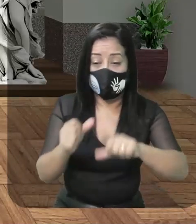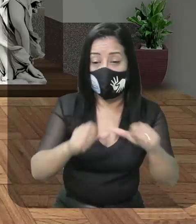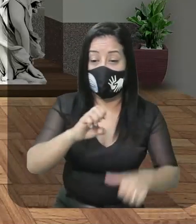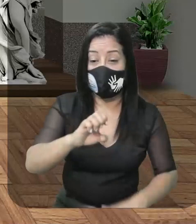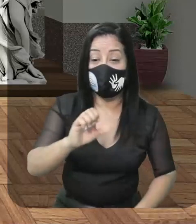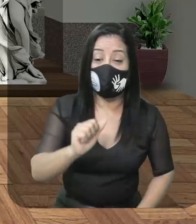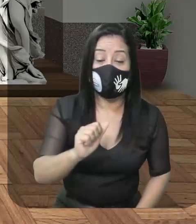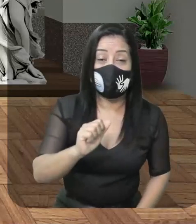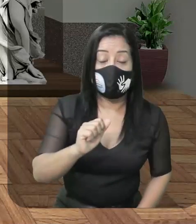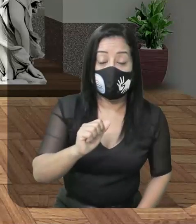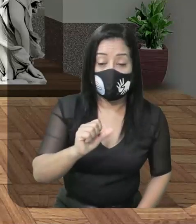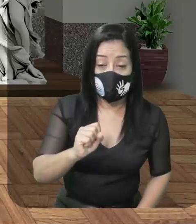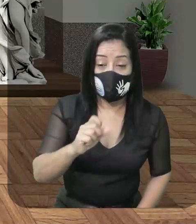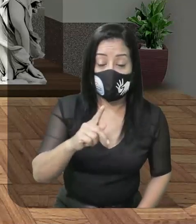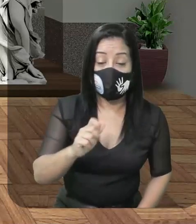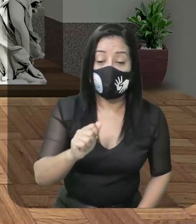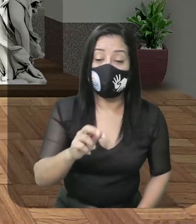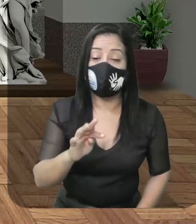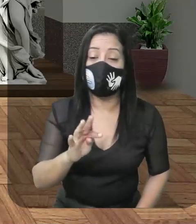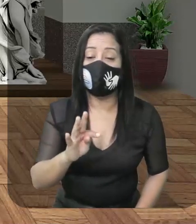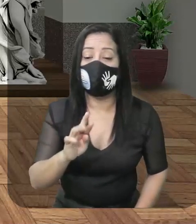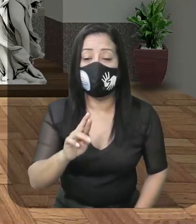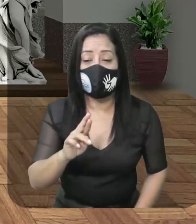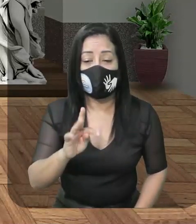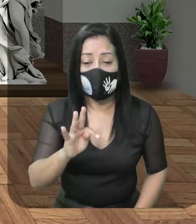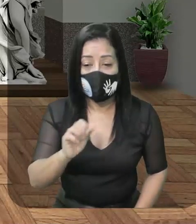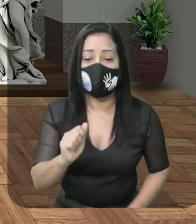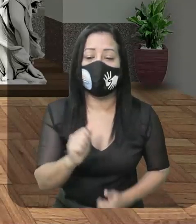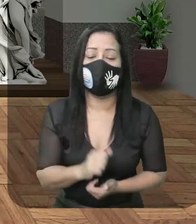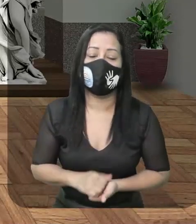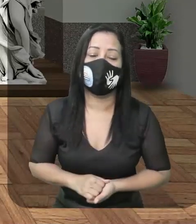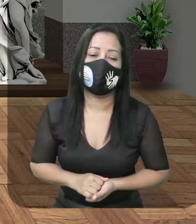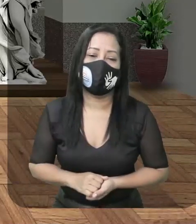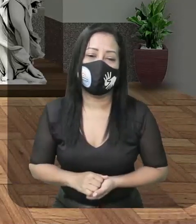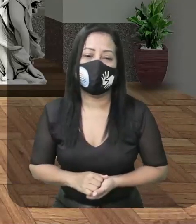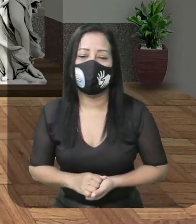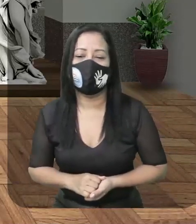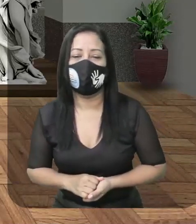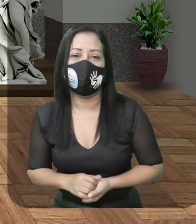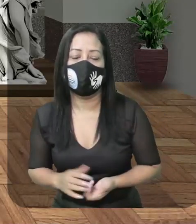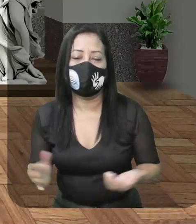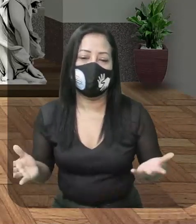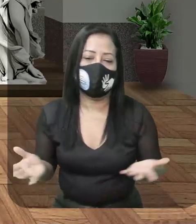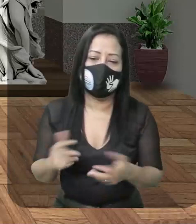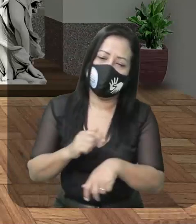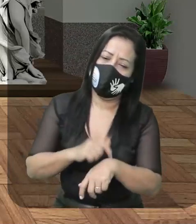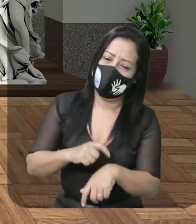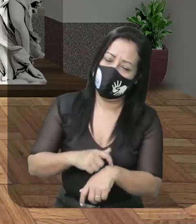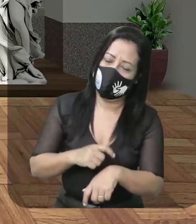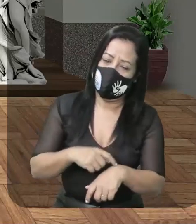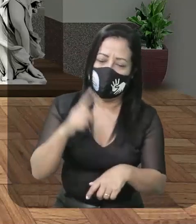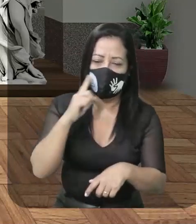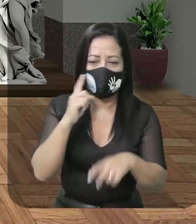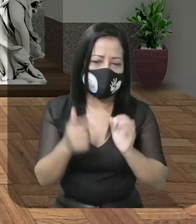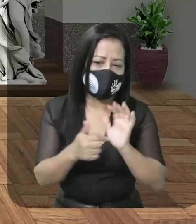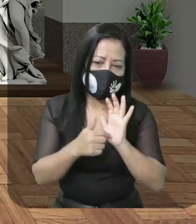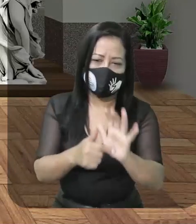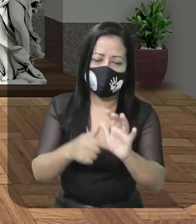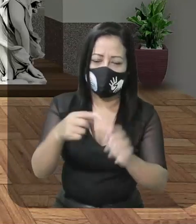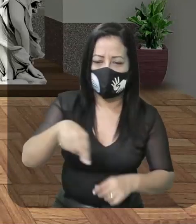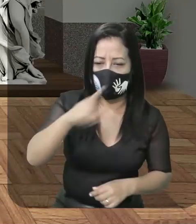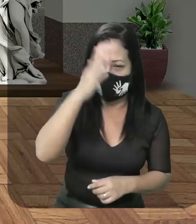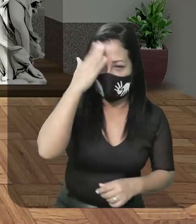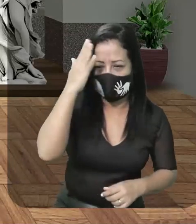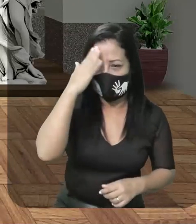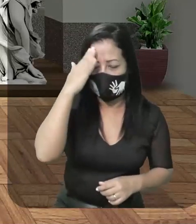conta, mas isso aí o momento foi só para dar fazer um panorama para vocês entenderem esse